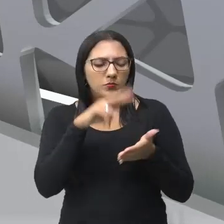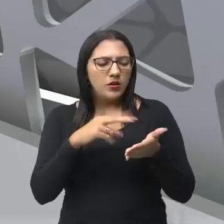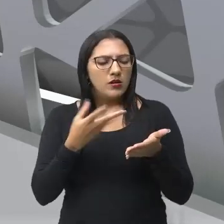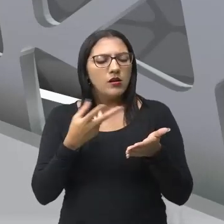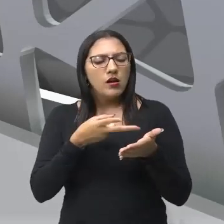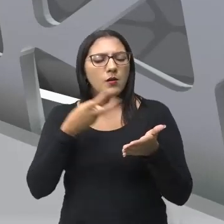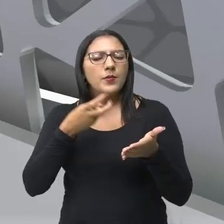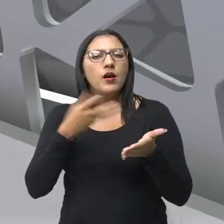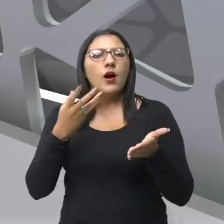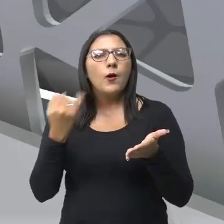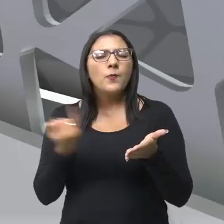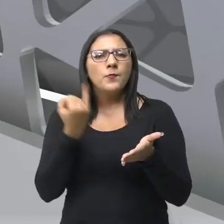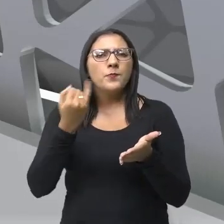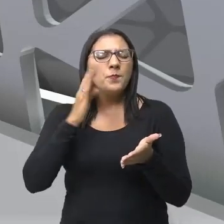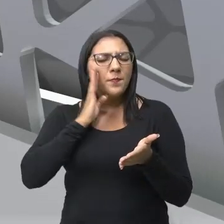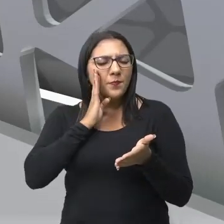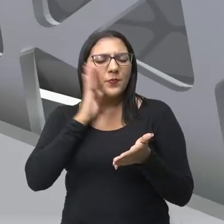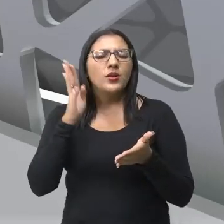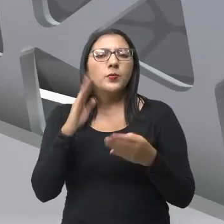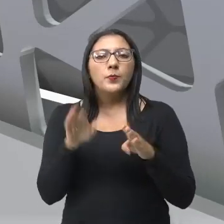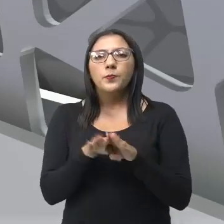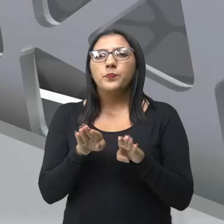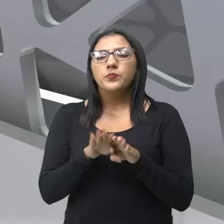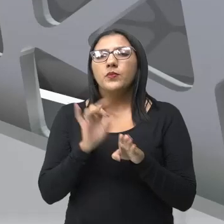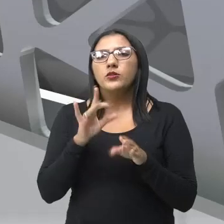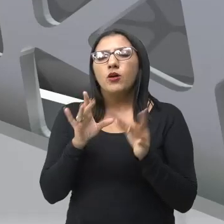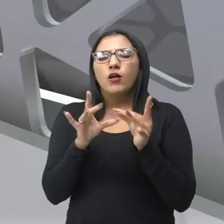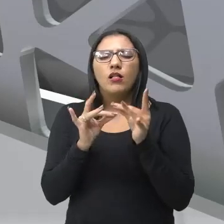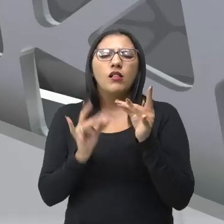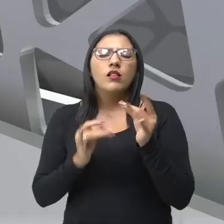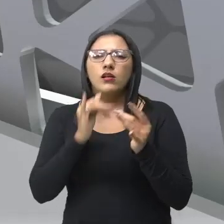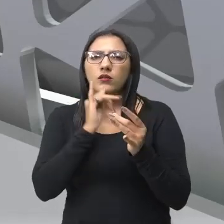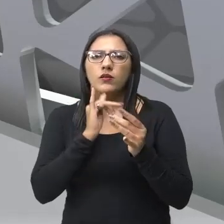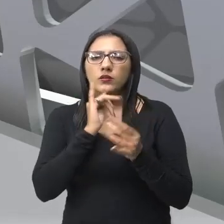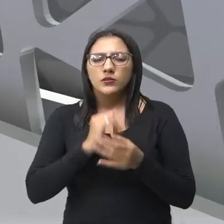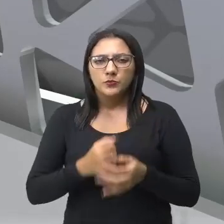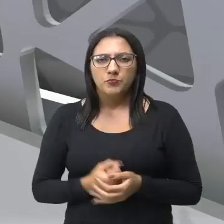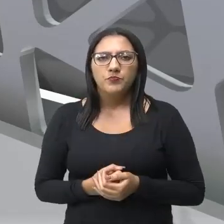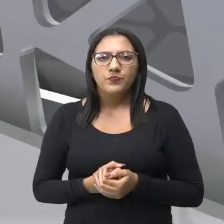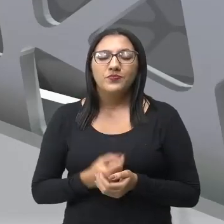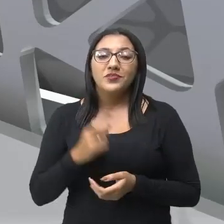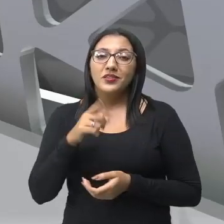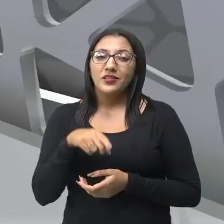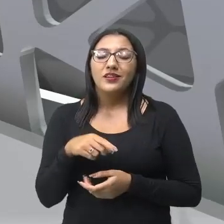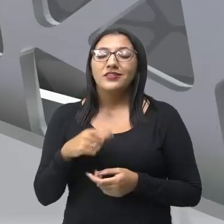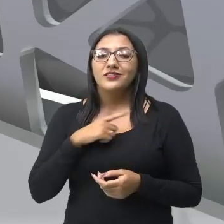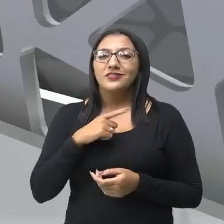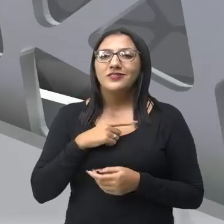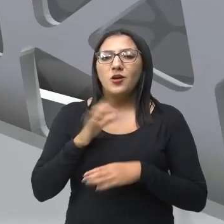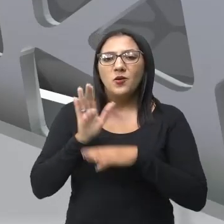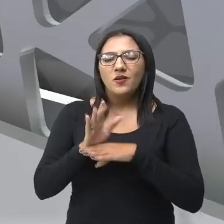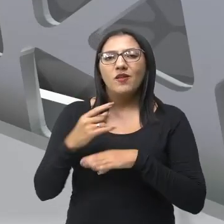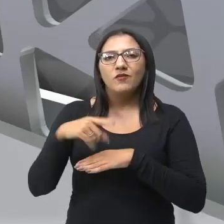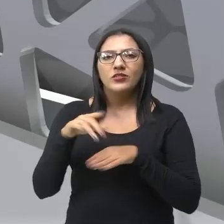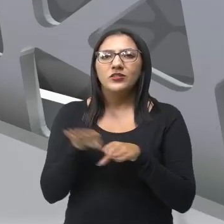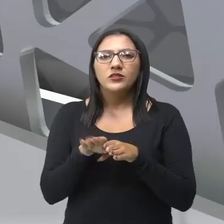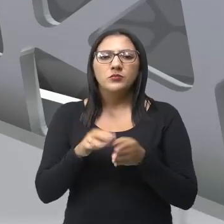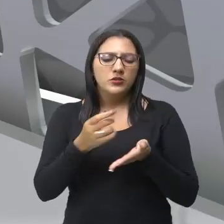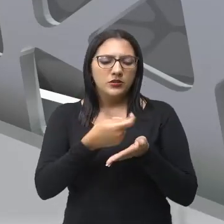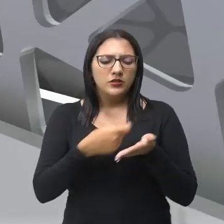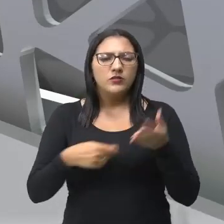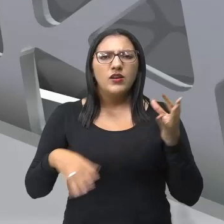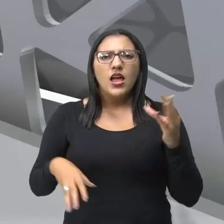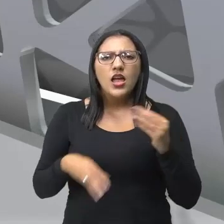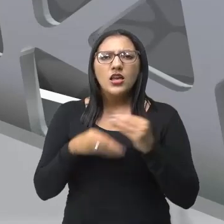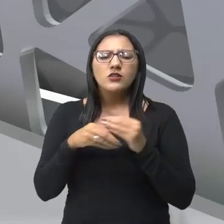principal, as informações principais, e aquilo que é secundário. Isso daí te ajuda também na hora de escrever resumos,